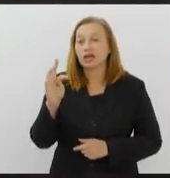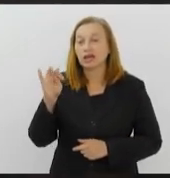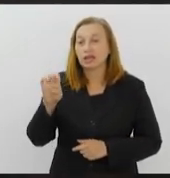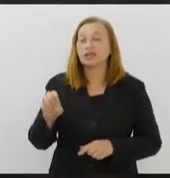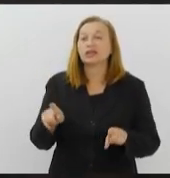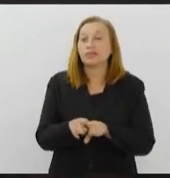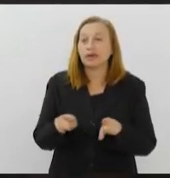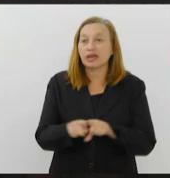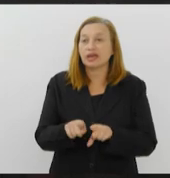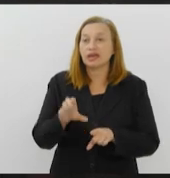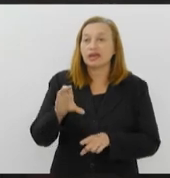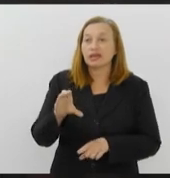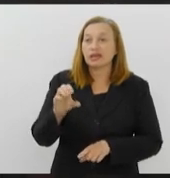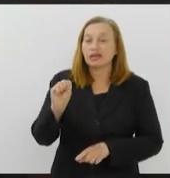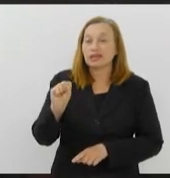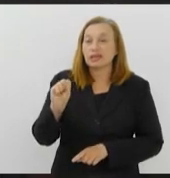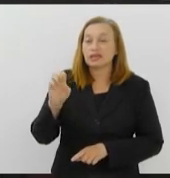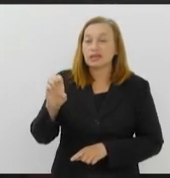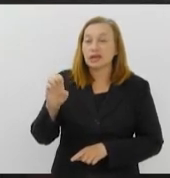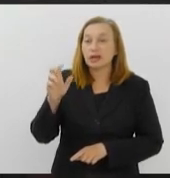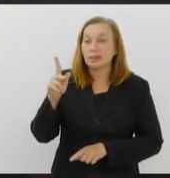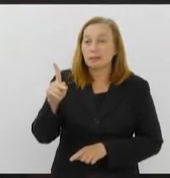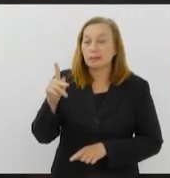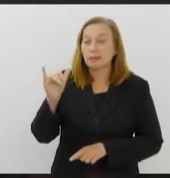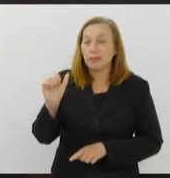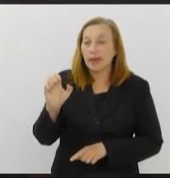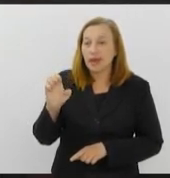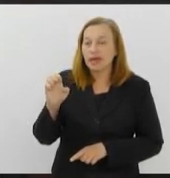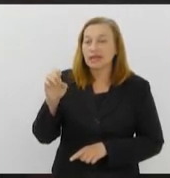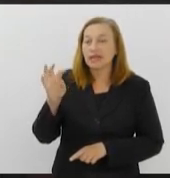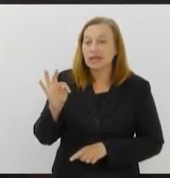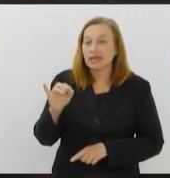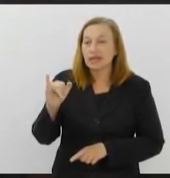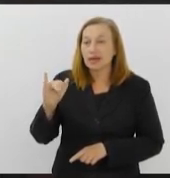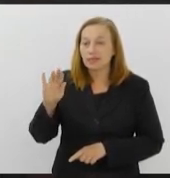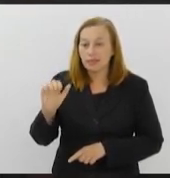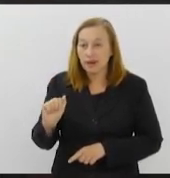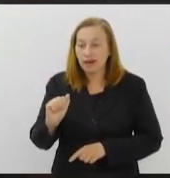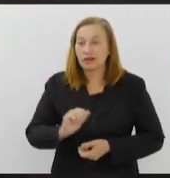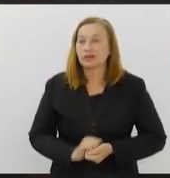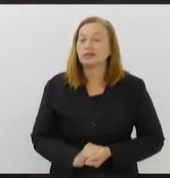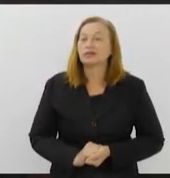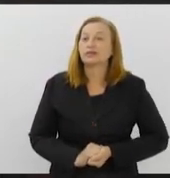Sepitiba, ou em portos, mesmo estando em